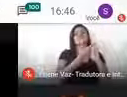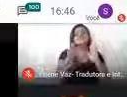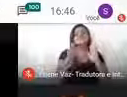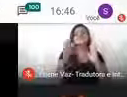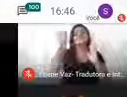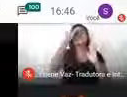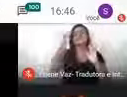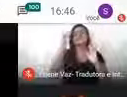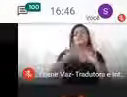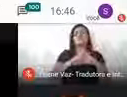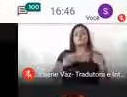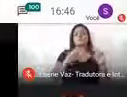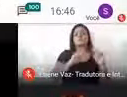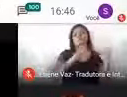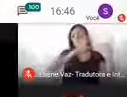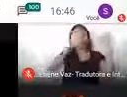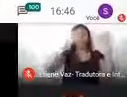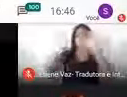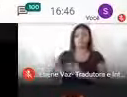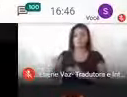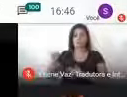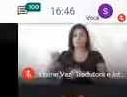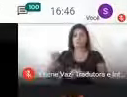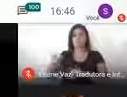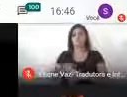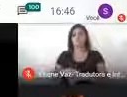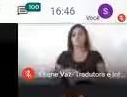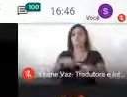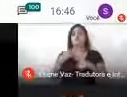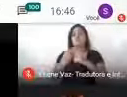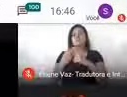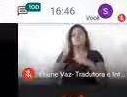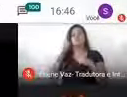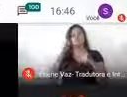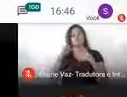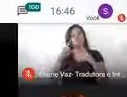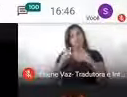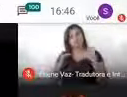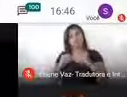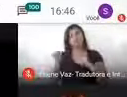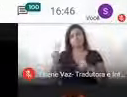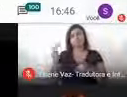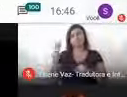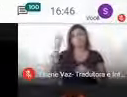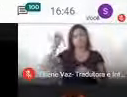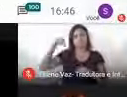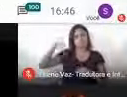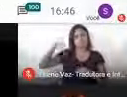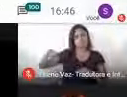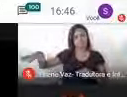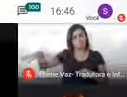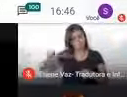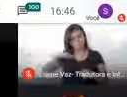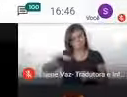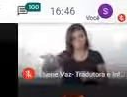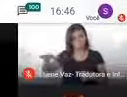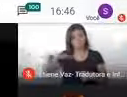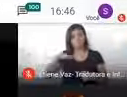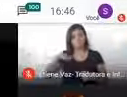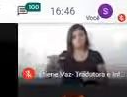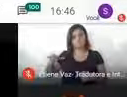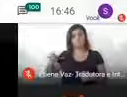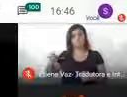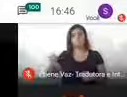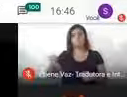a comunidade de imigração japonesa é muito importante economicamente, culturalmente para essa região, né? Então